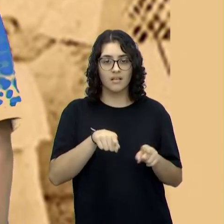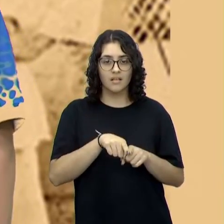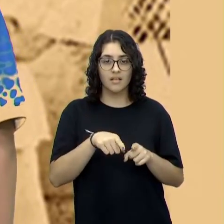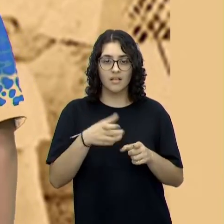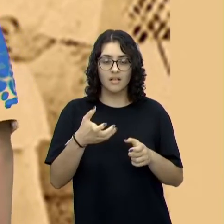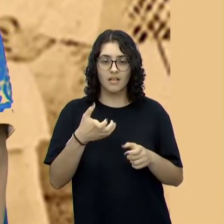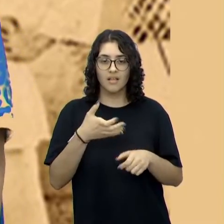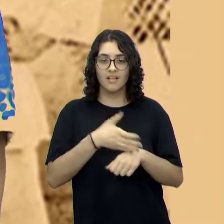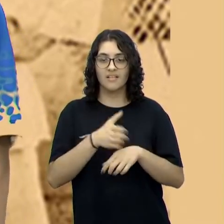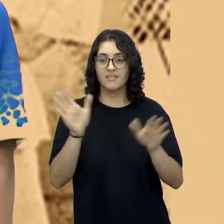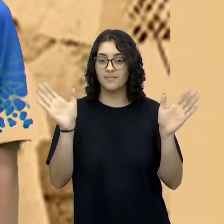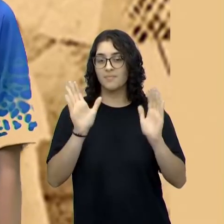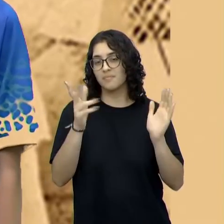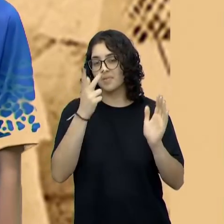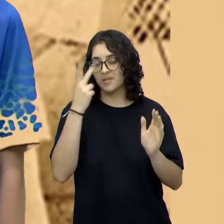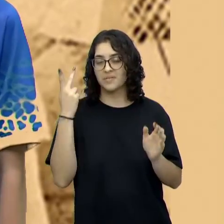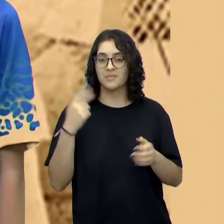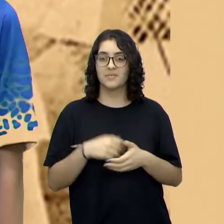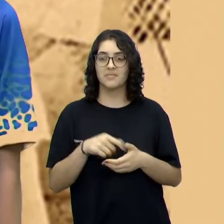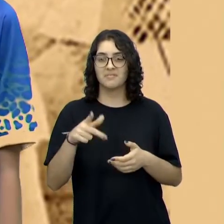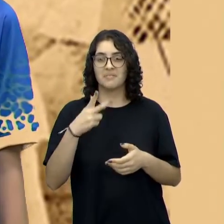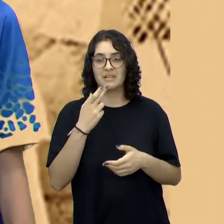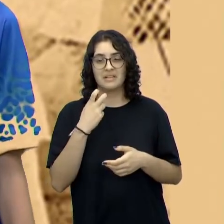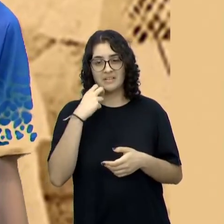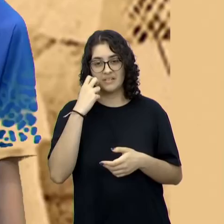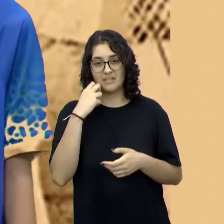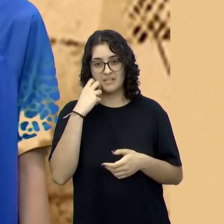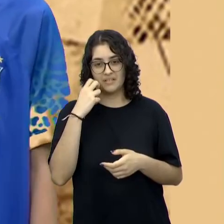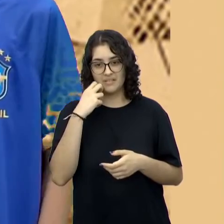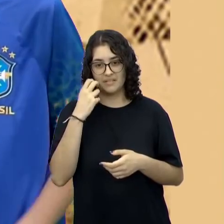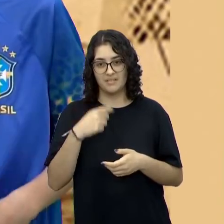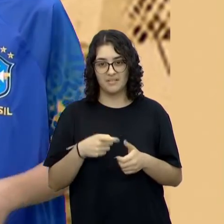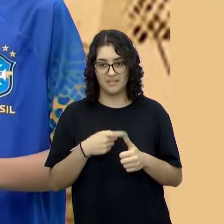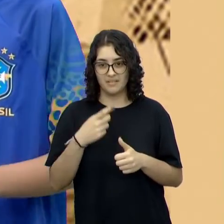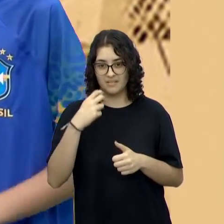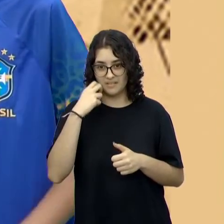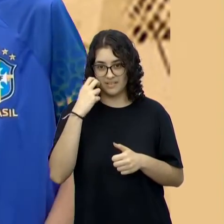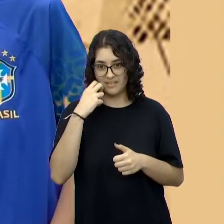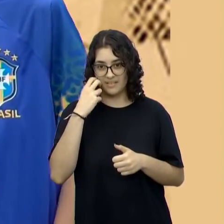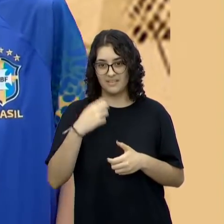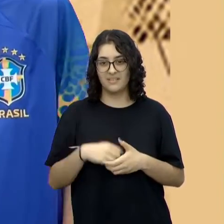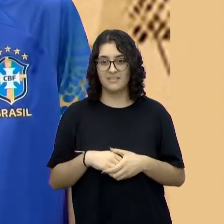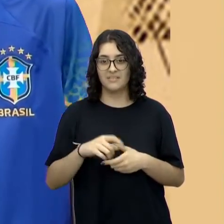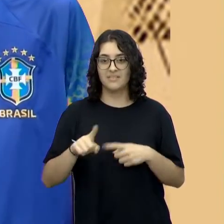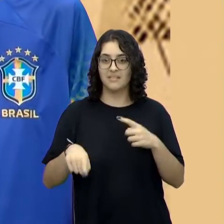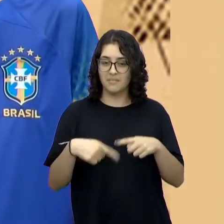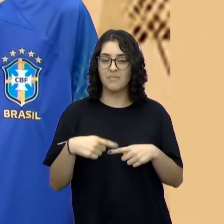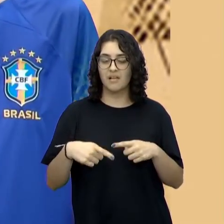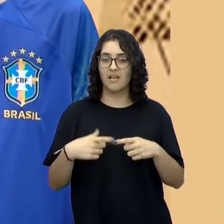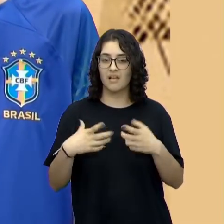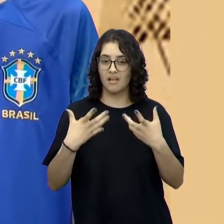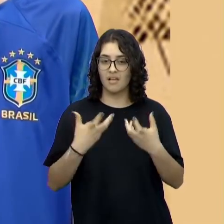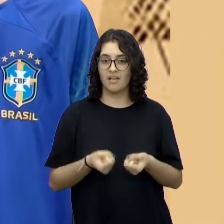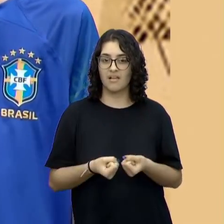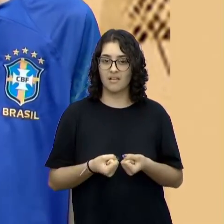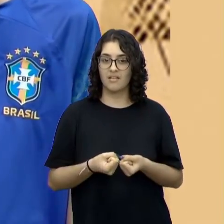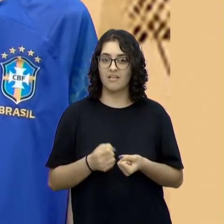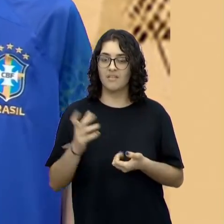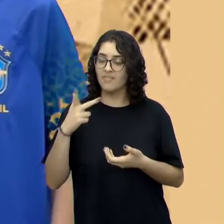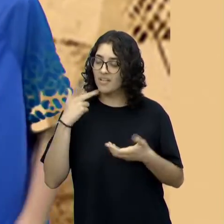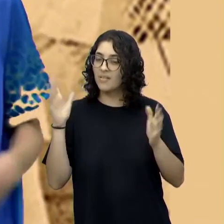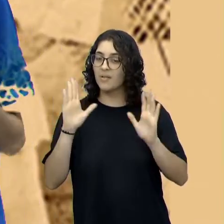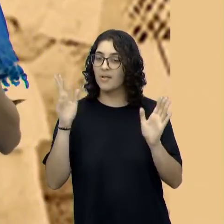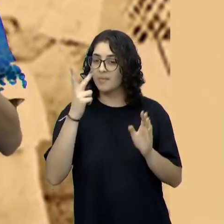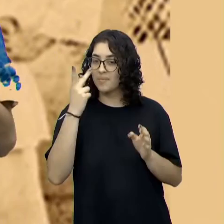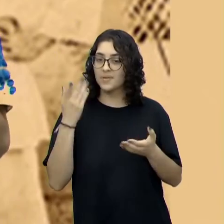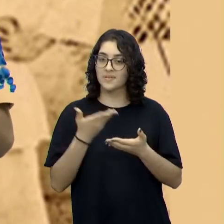quisesse para ele dar um alô pro pessoal. Primeiro ele ficou meio envergonhado, né, um pouquinho envergonhado. Mas depois ele acabou topando, então dá seu alô pro pessoal